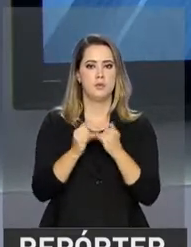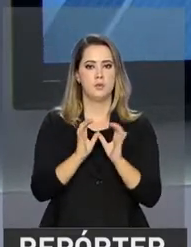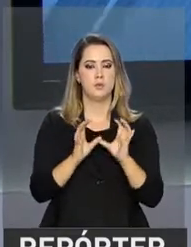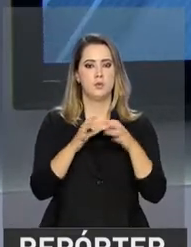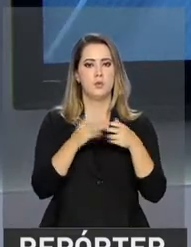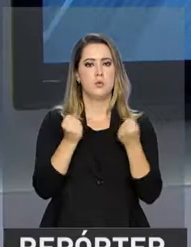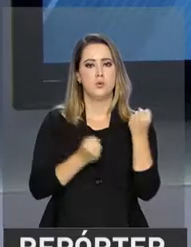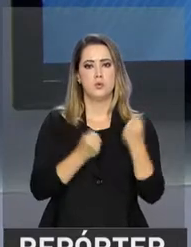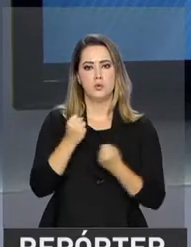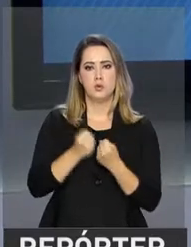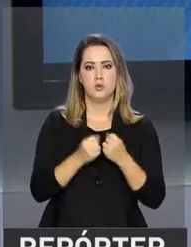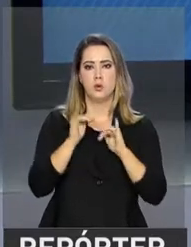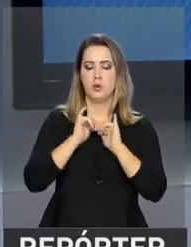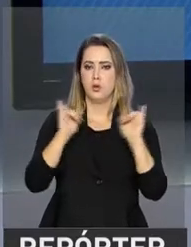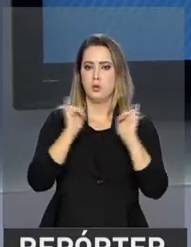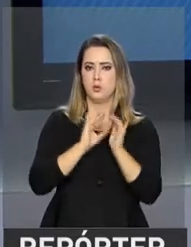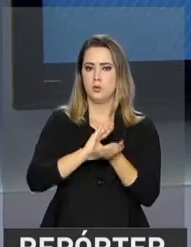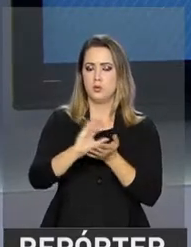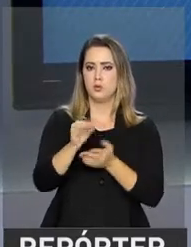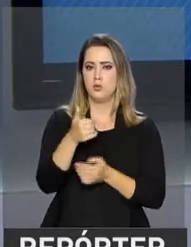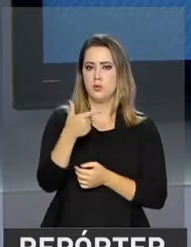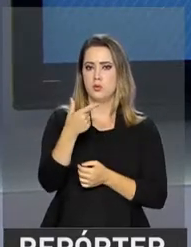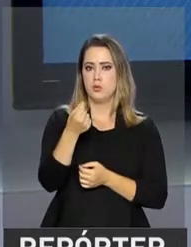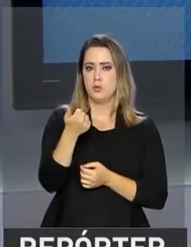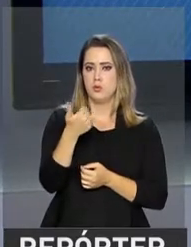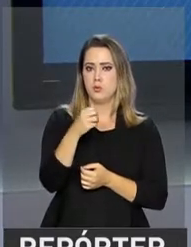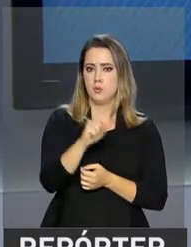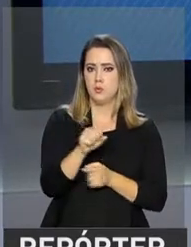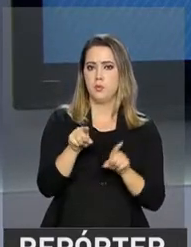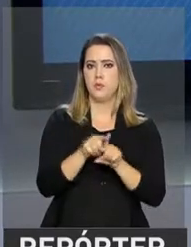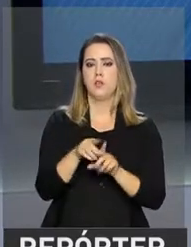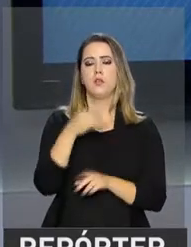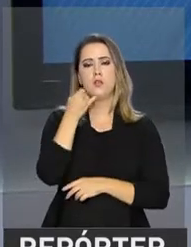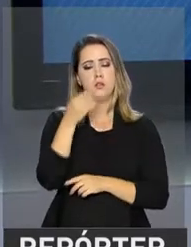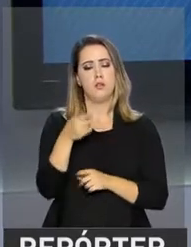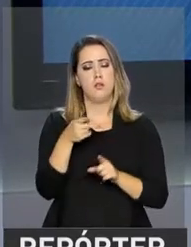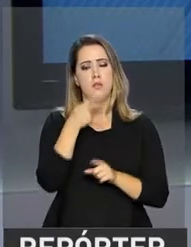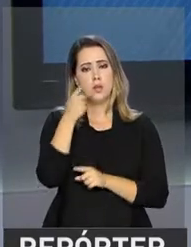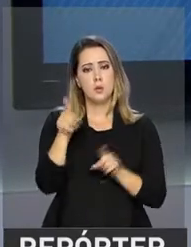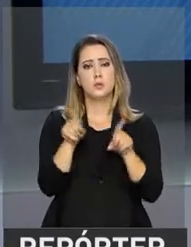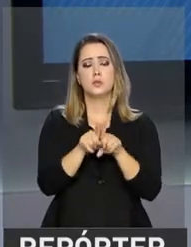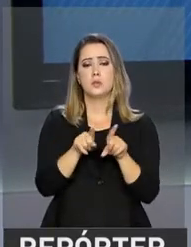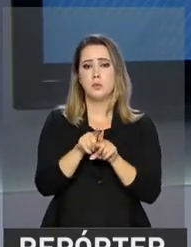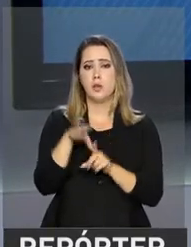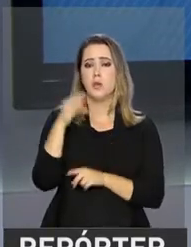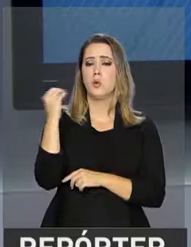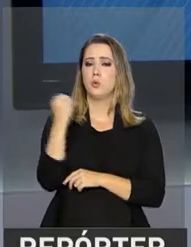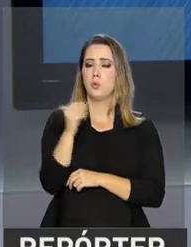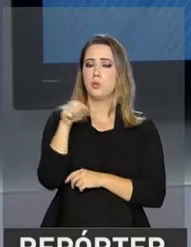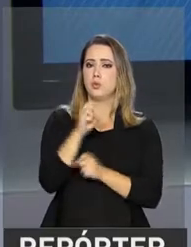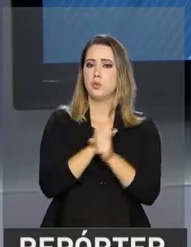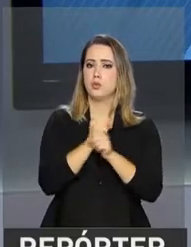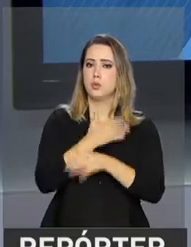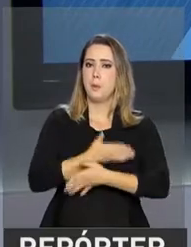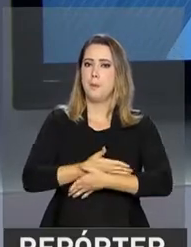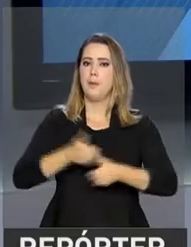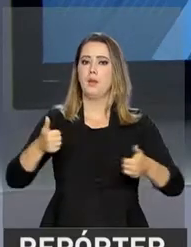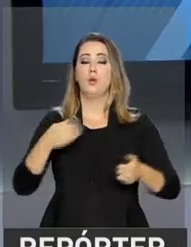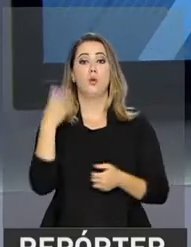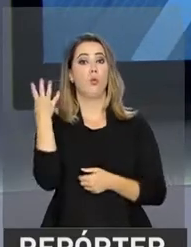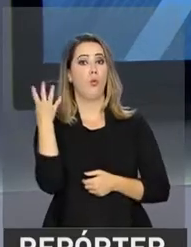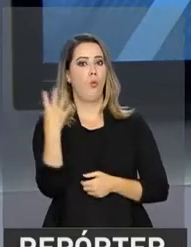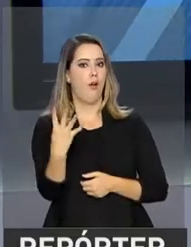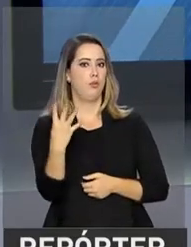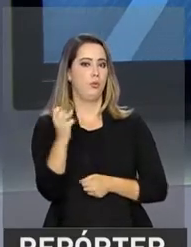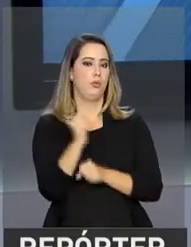que anunciou investimentos para 2018 ele destacou ainda que o mês de outubro deste ano foi o melhor dos últimos quatro